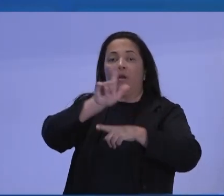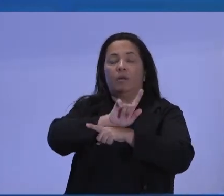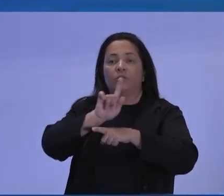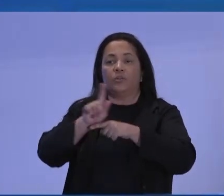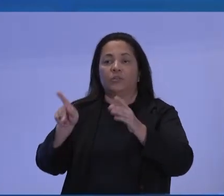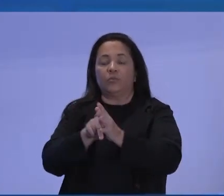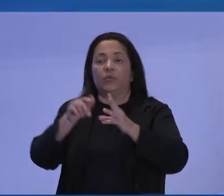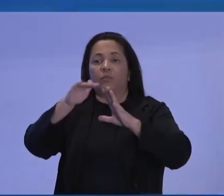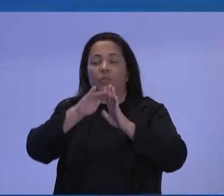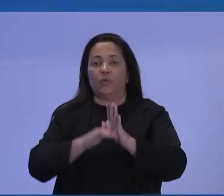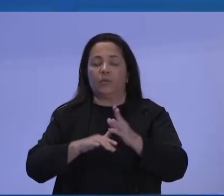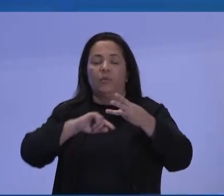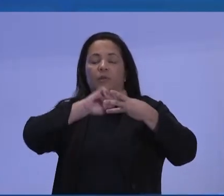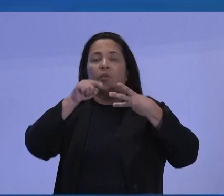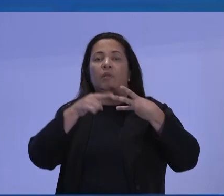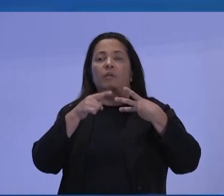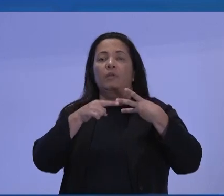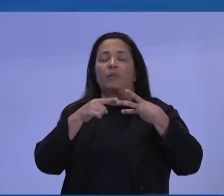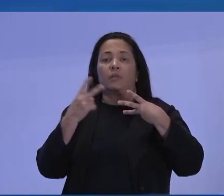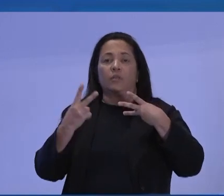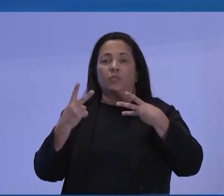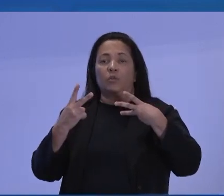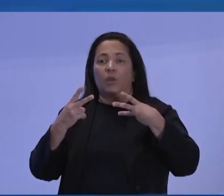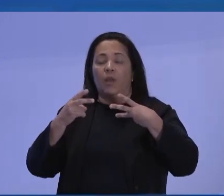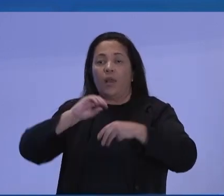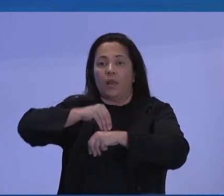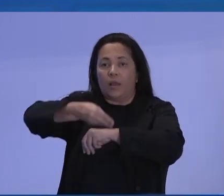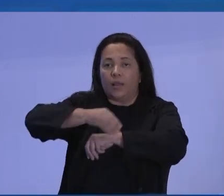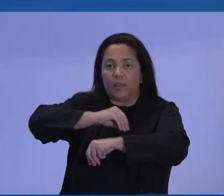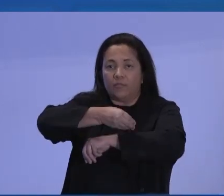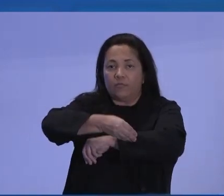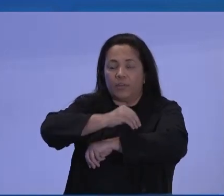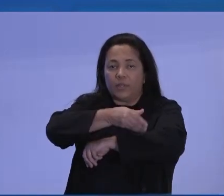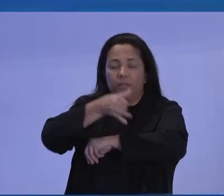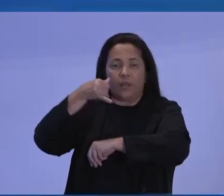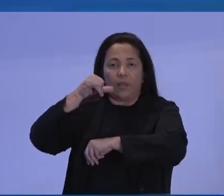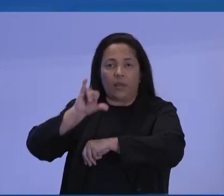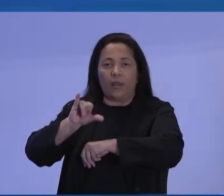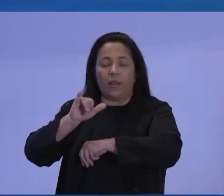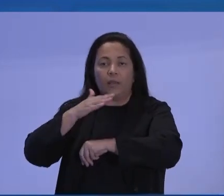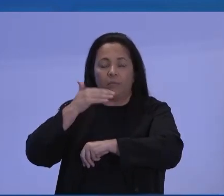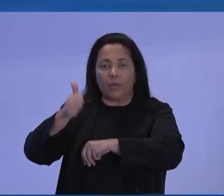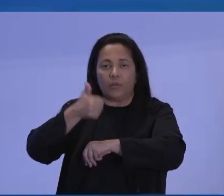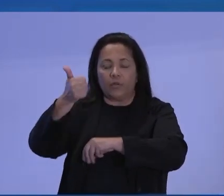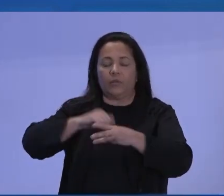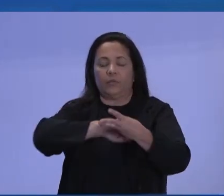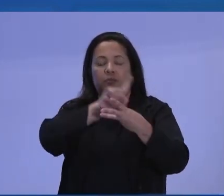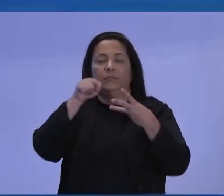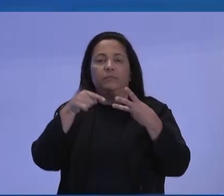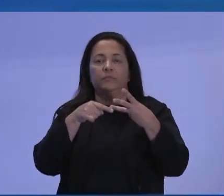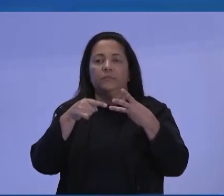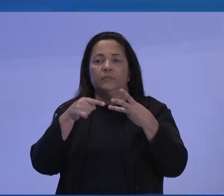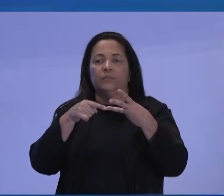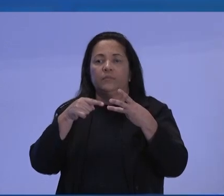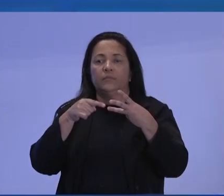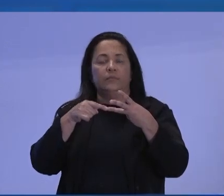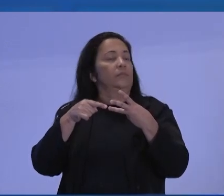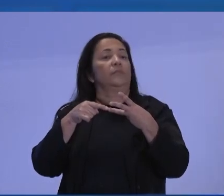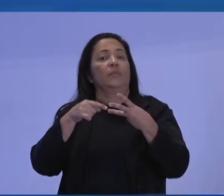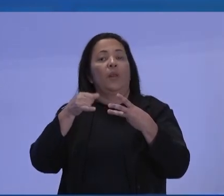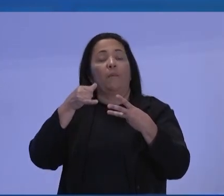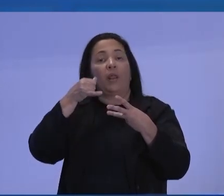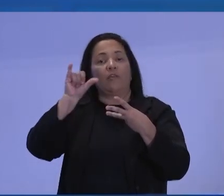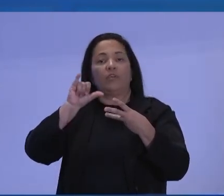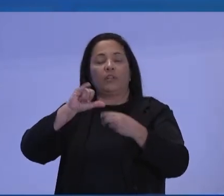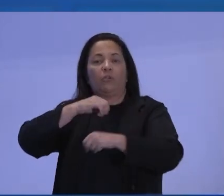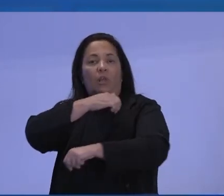o pilar 2, que é o enfrentamento da hanseníase e suas complicações, e o pilar 3, que é o combate à